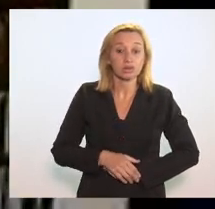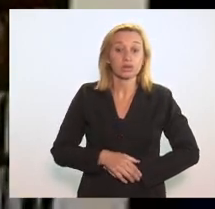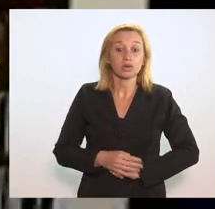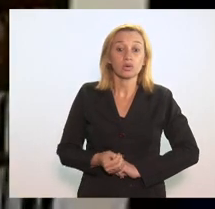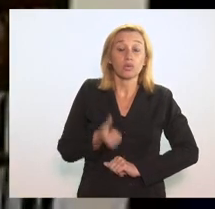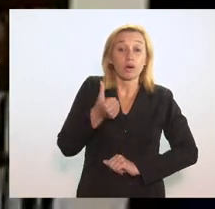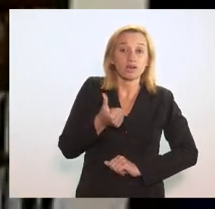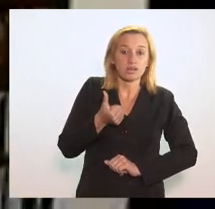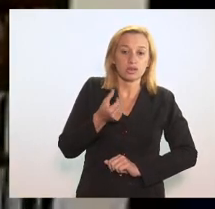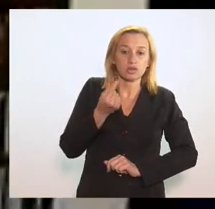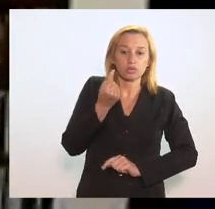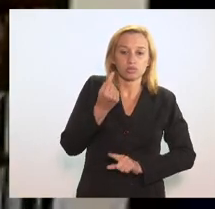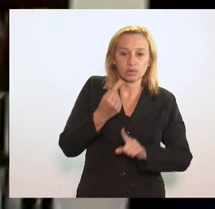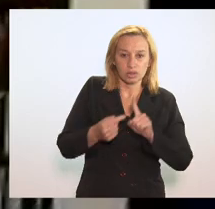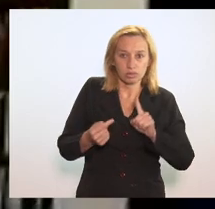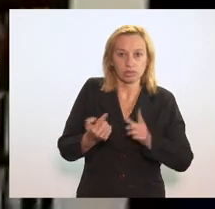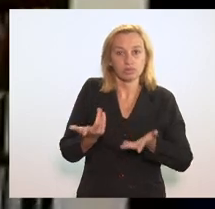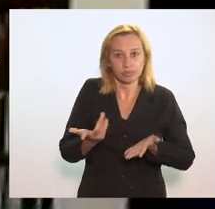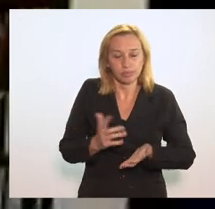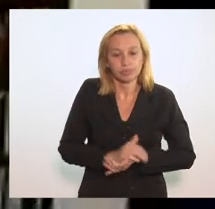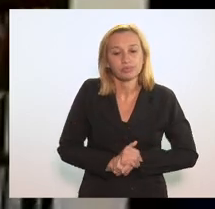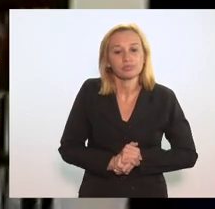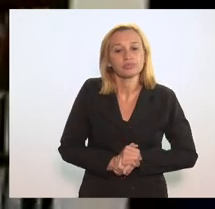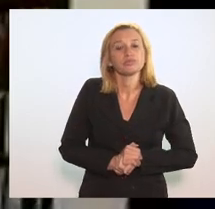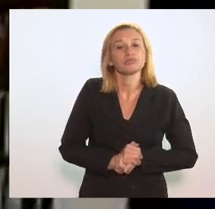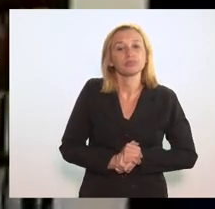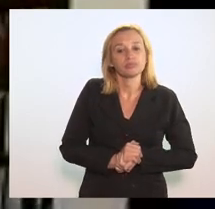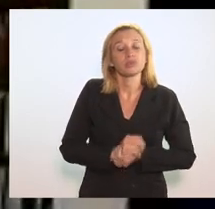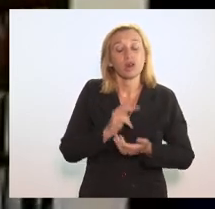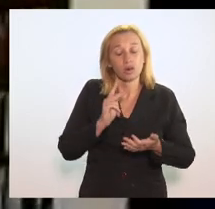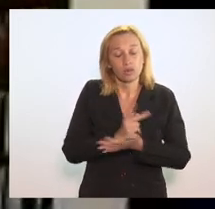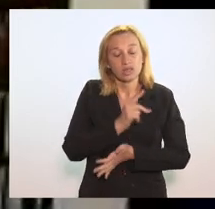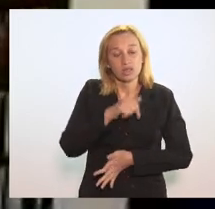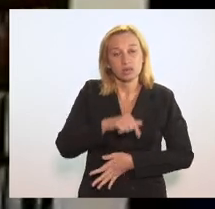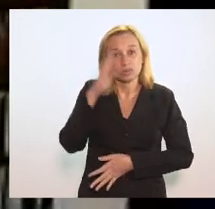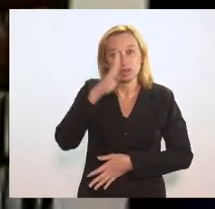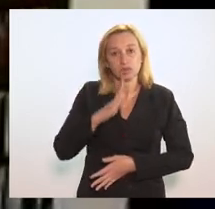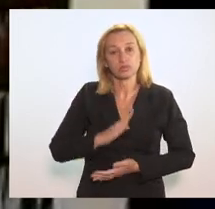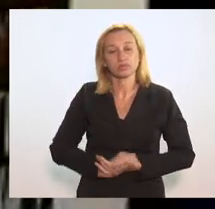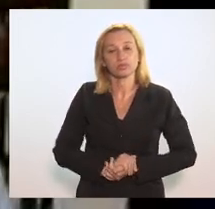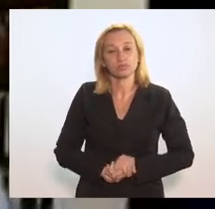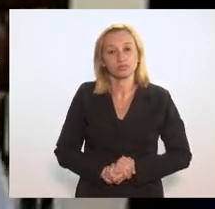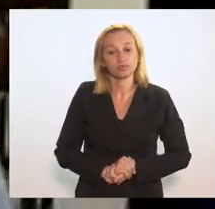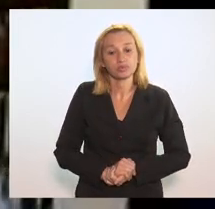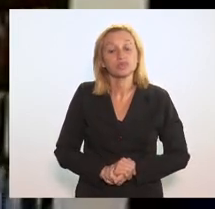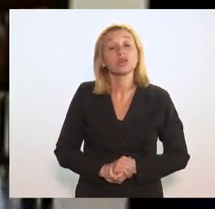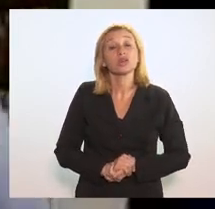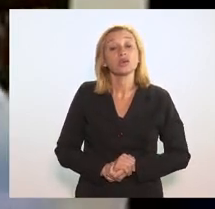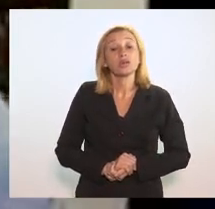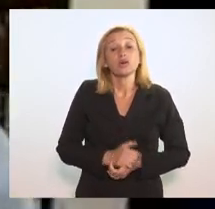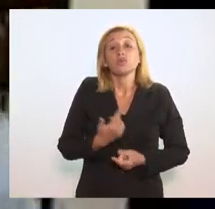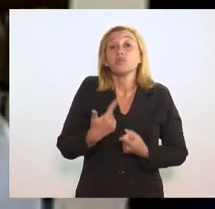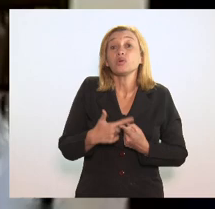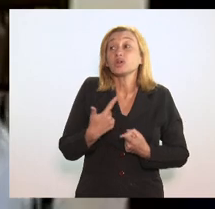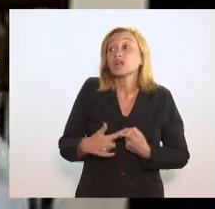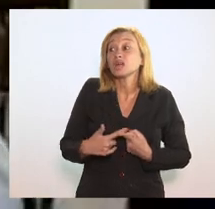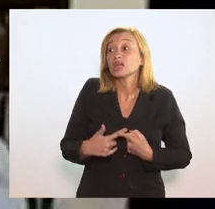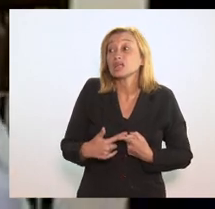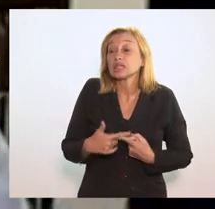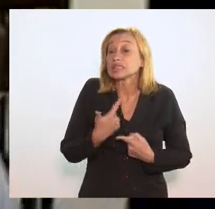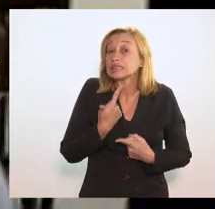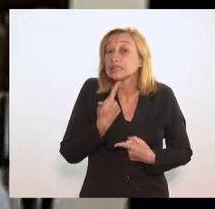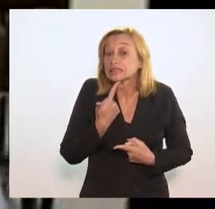terço, né? Acontece aqui no Brasil. E acontece no Brasil porque não se